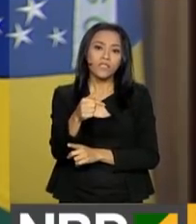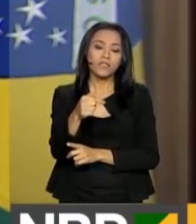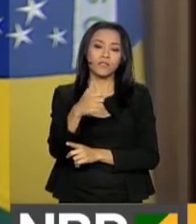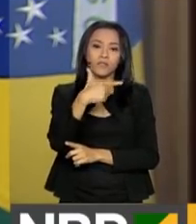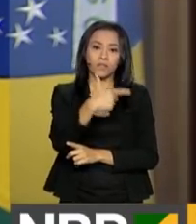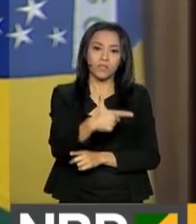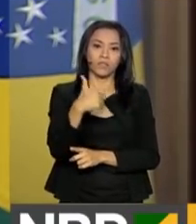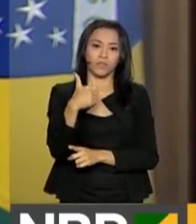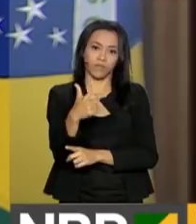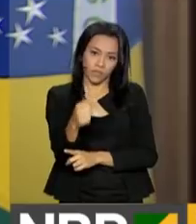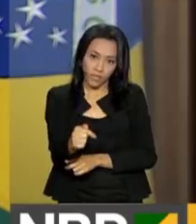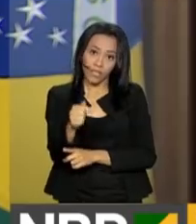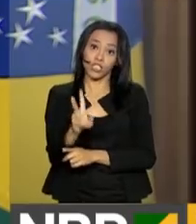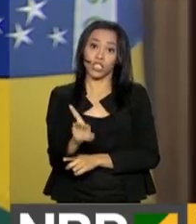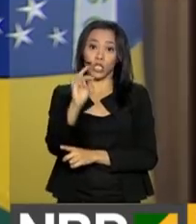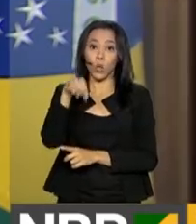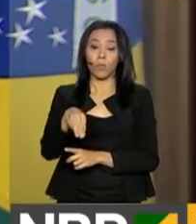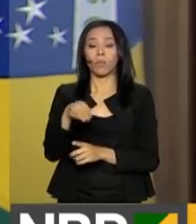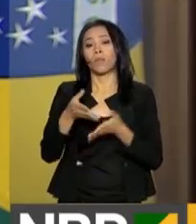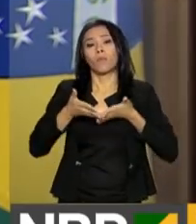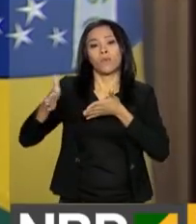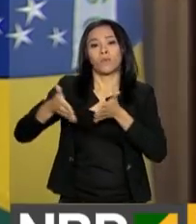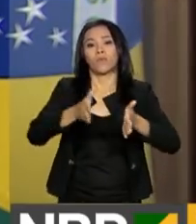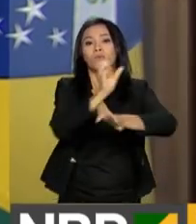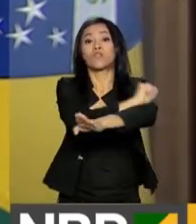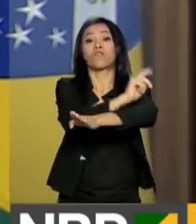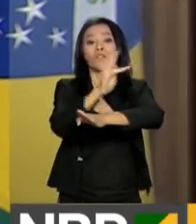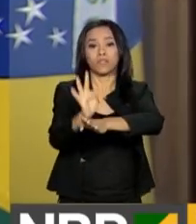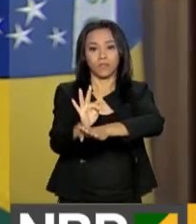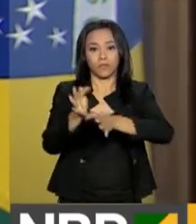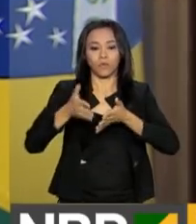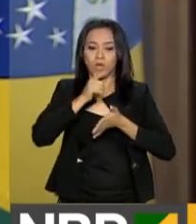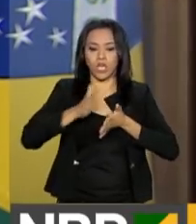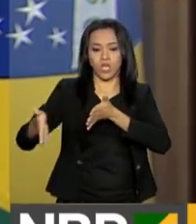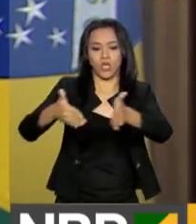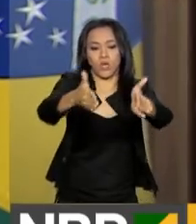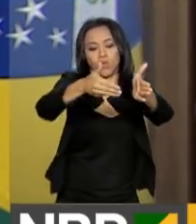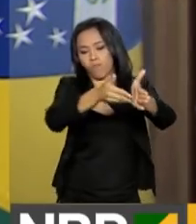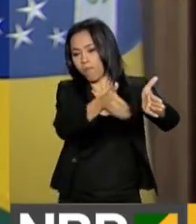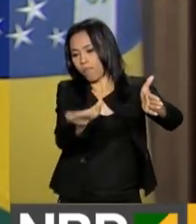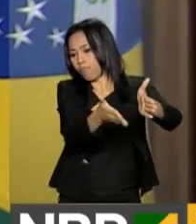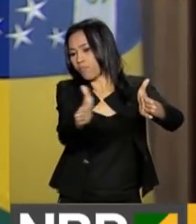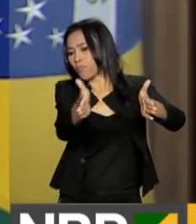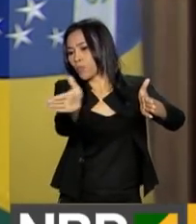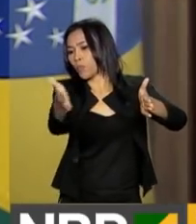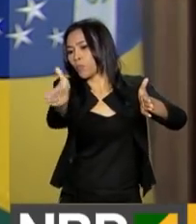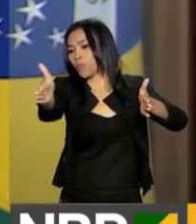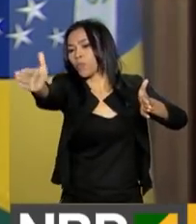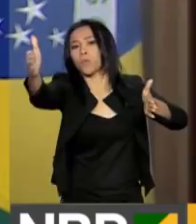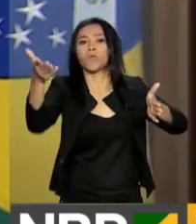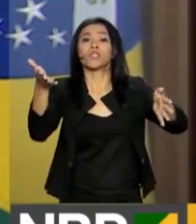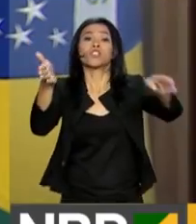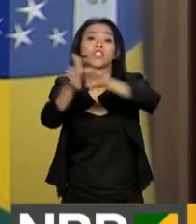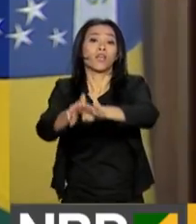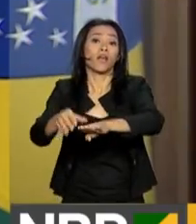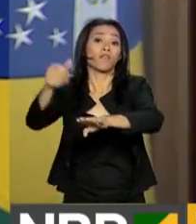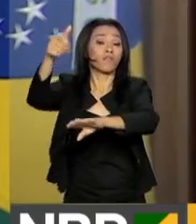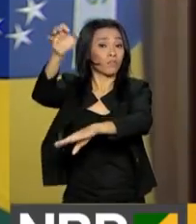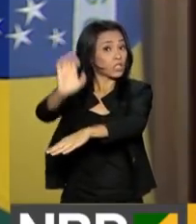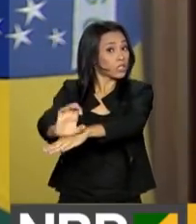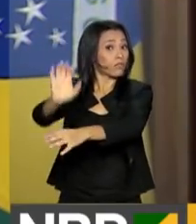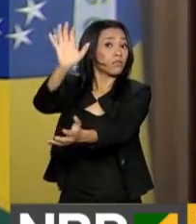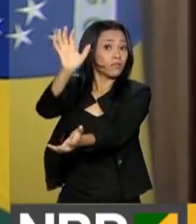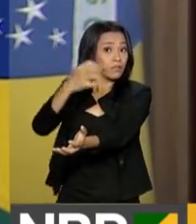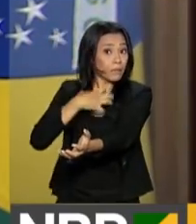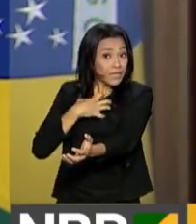do rio são francisco eu estive lá no momento em que as águas chegavam à monteiro no estado da paraíba